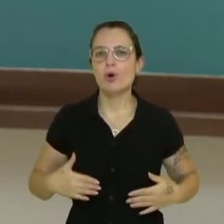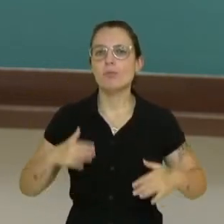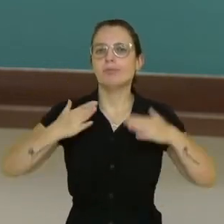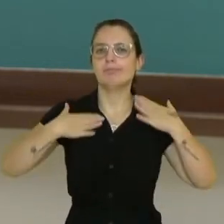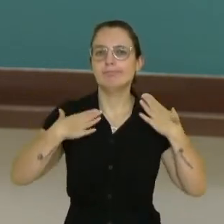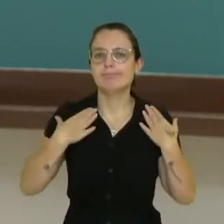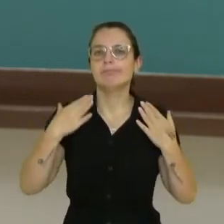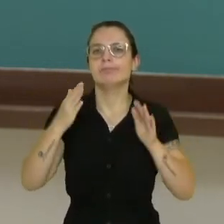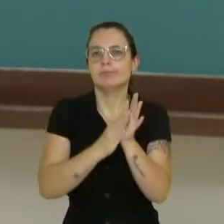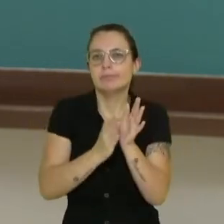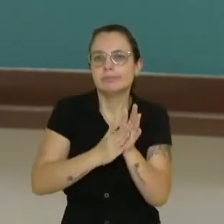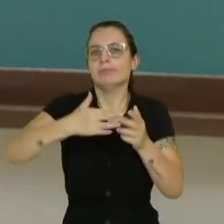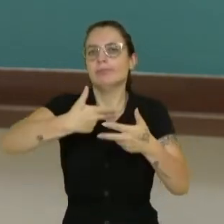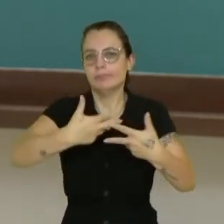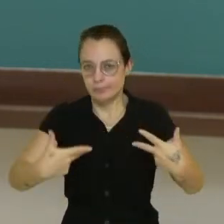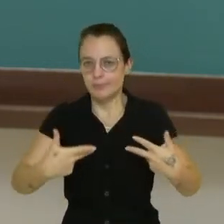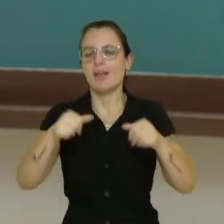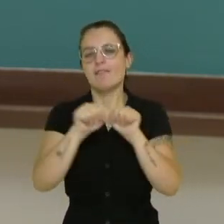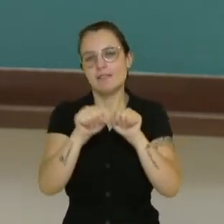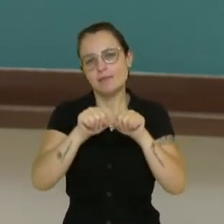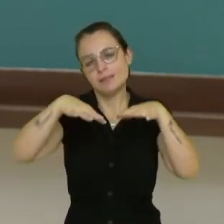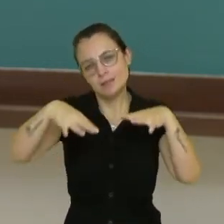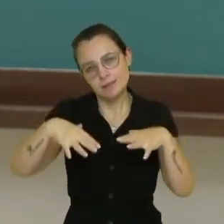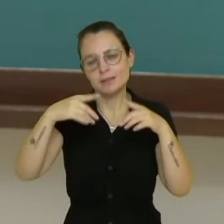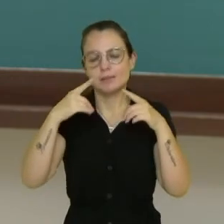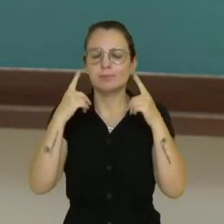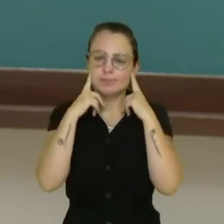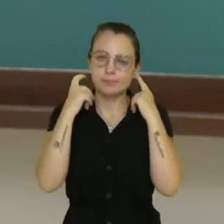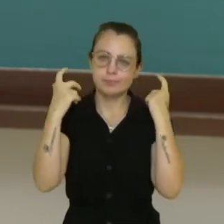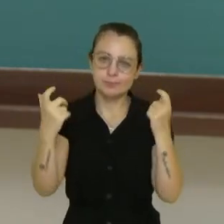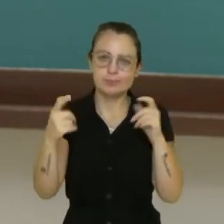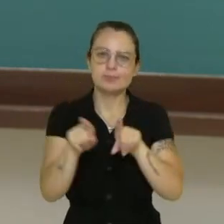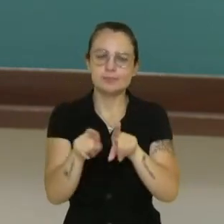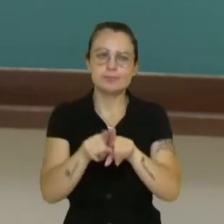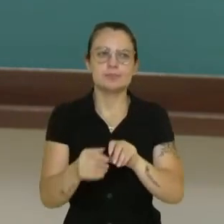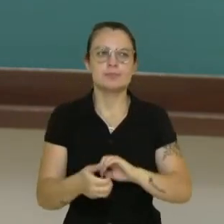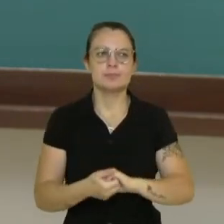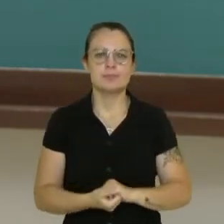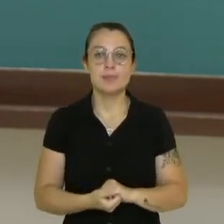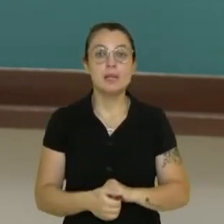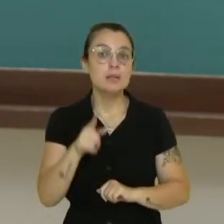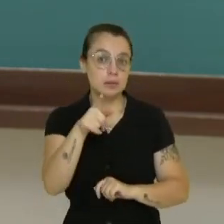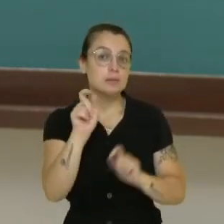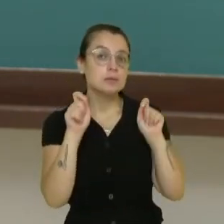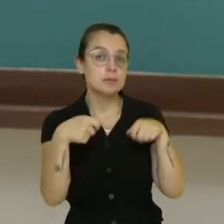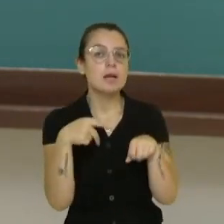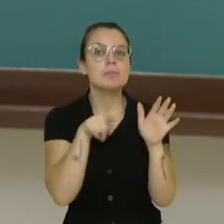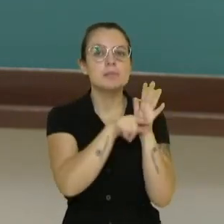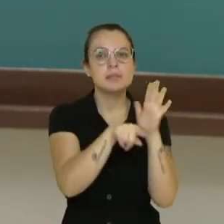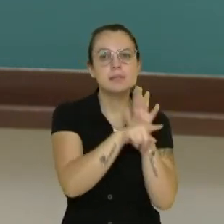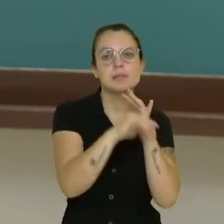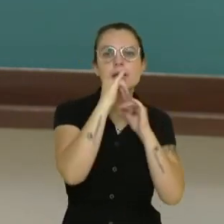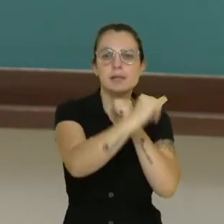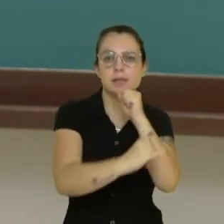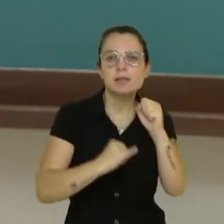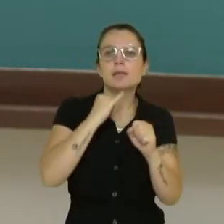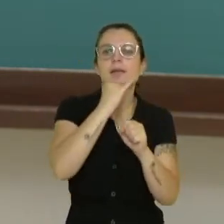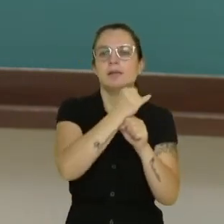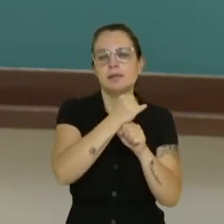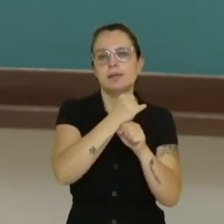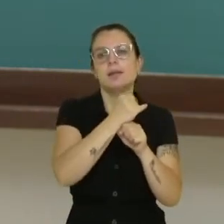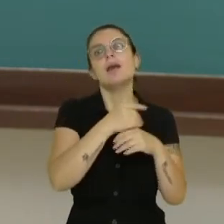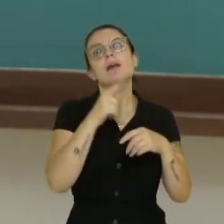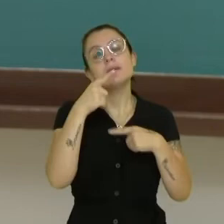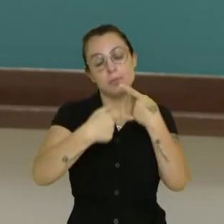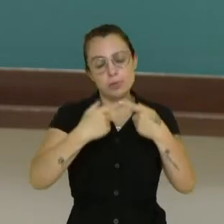novas possibilidades de sons. Você pode começar procurando por essa galera que produz esse tipo de som, que desenvolve esse tipo de trabalho, para de repente, a